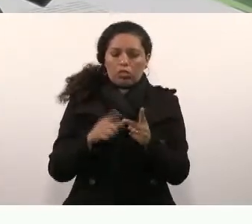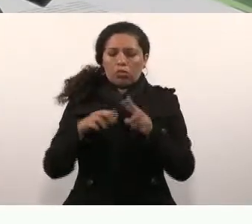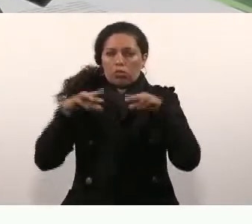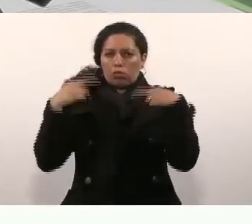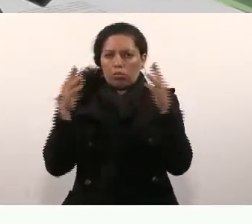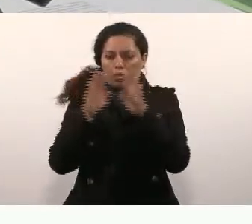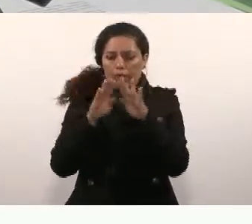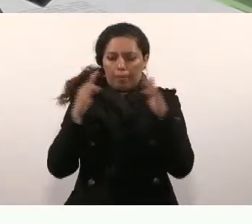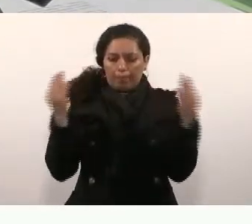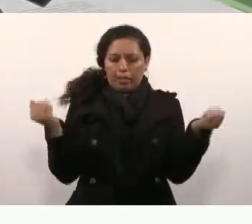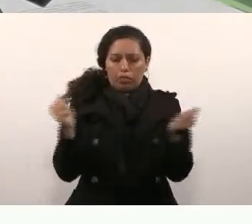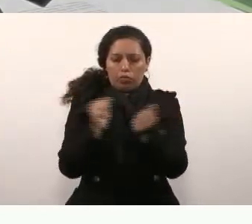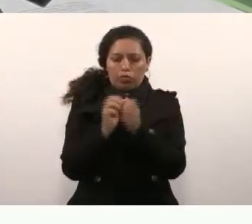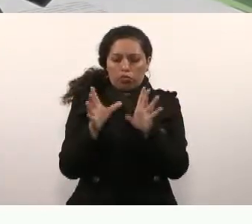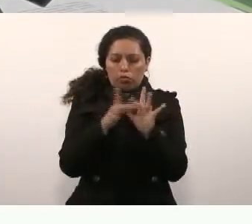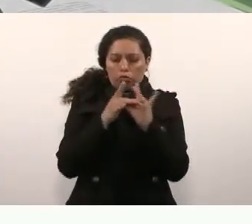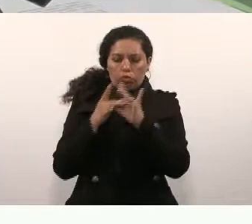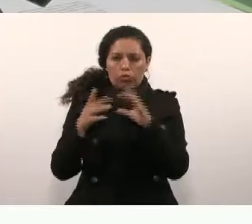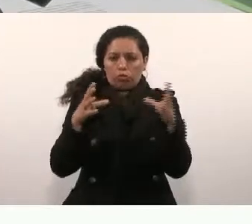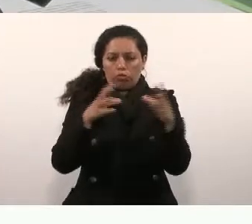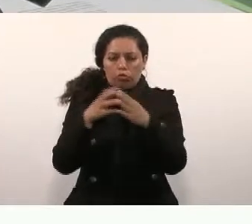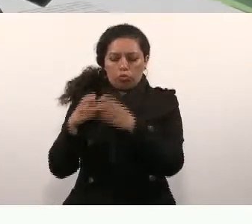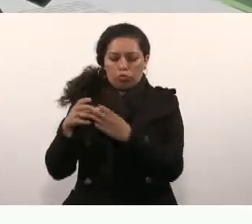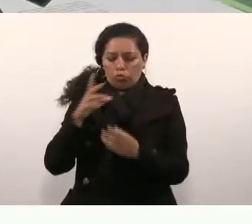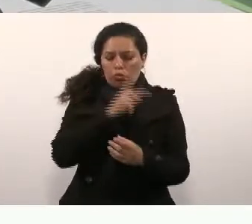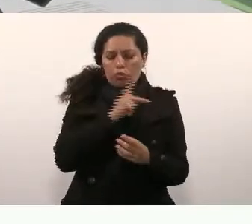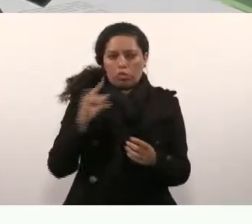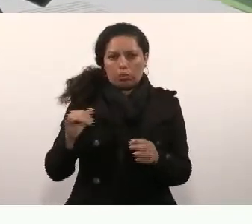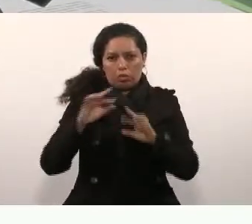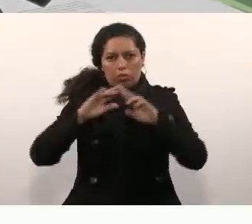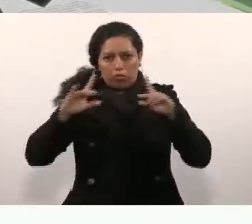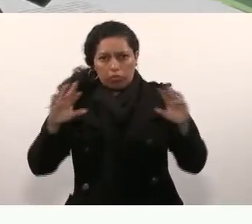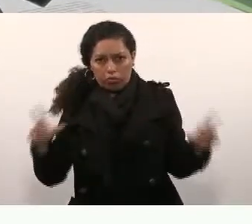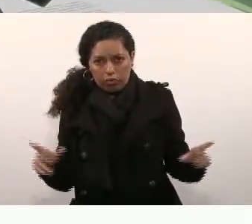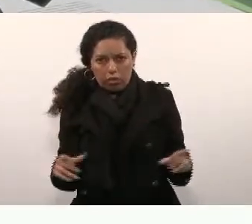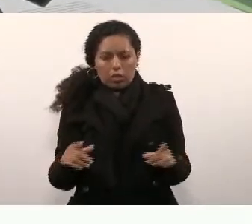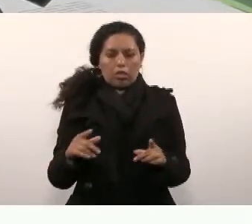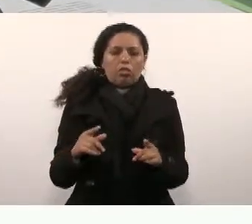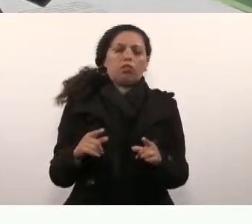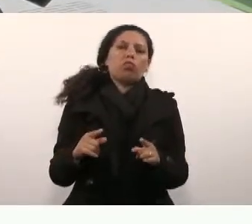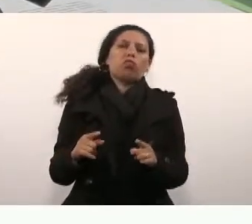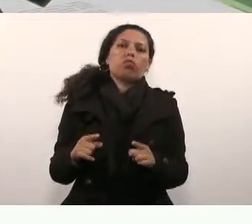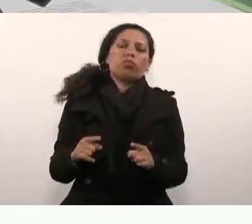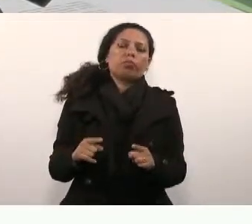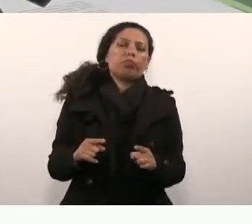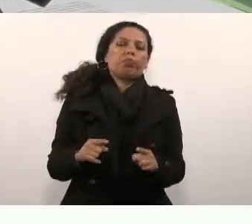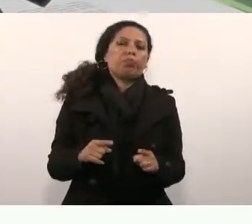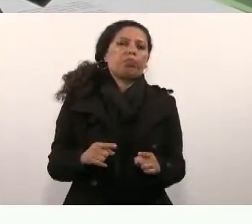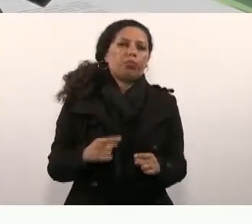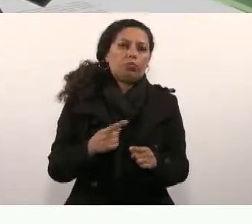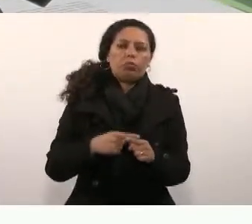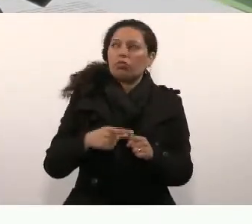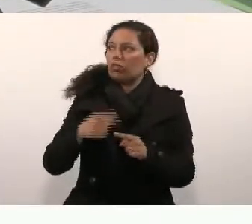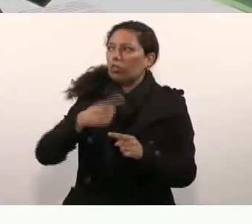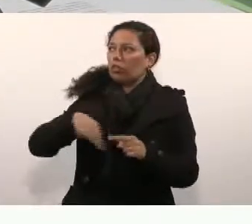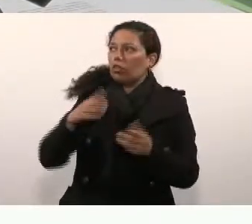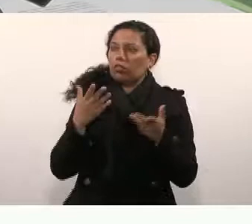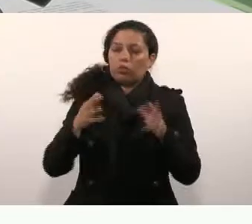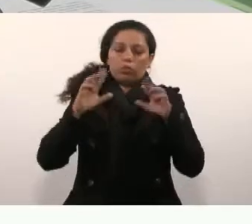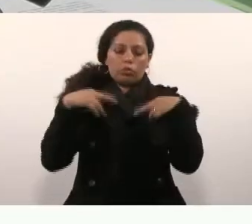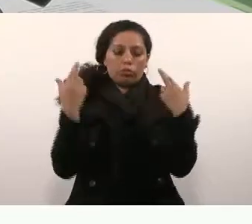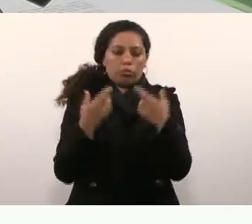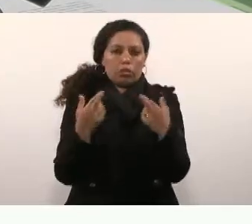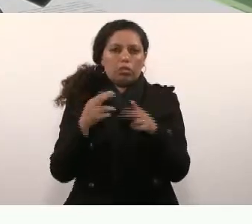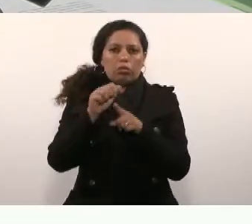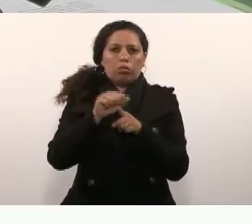pública conjunta, que depois também nós vamos bater na porta das outras comissões para que elas aprovem também essa iniciativa, uma audiência que seria feita